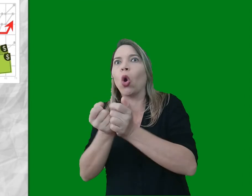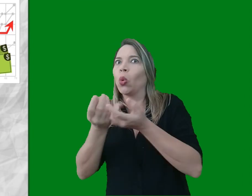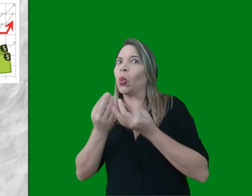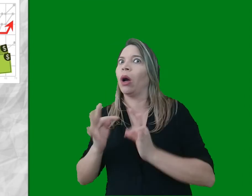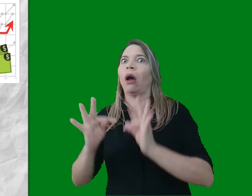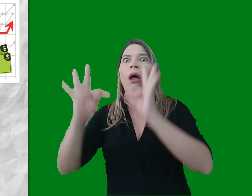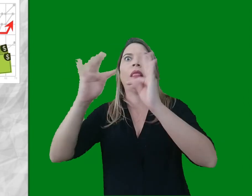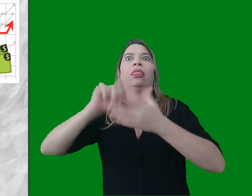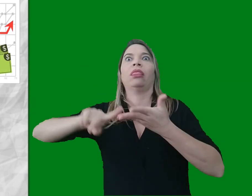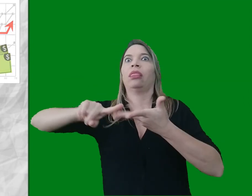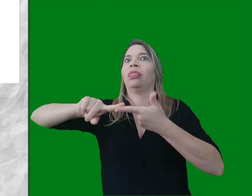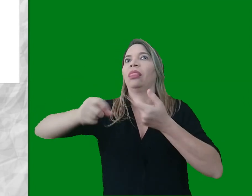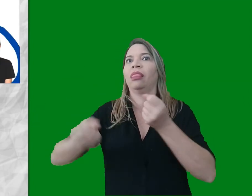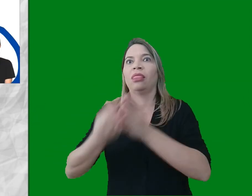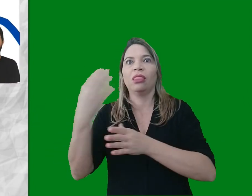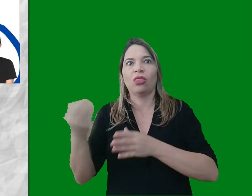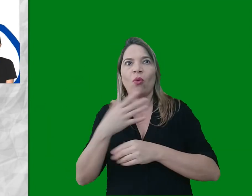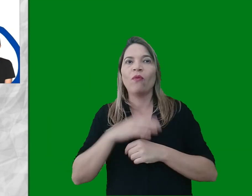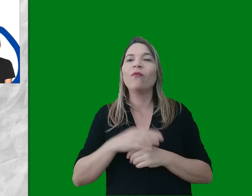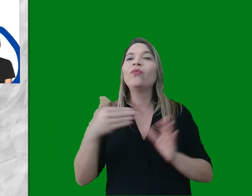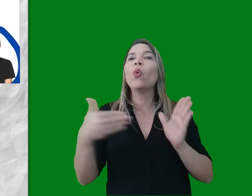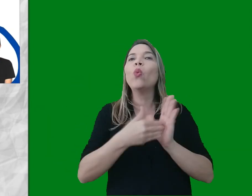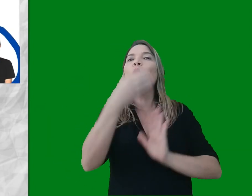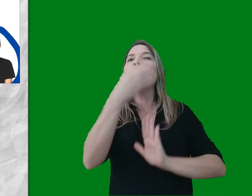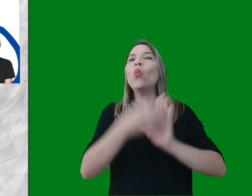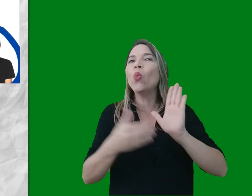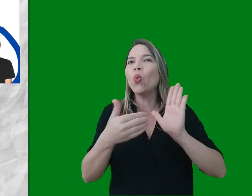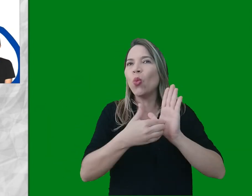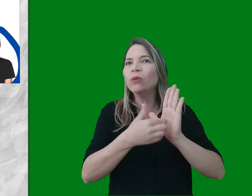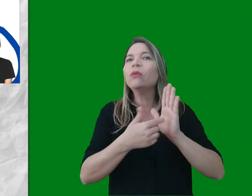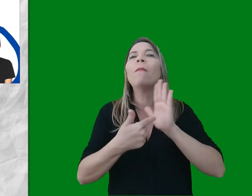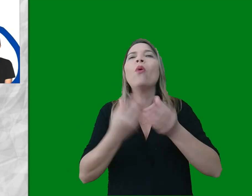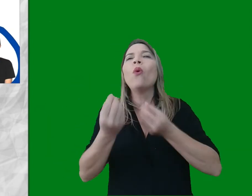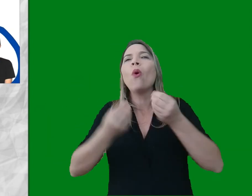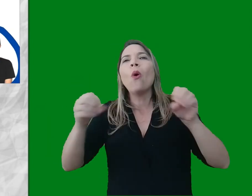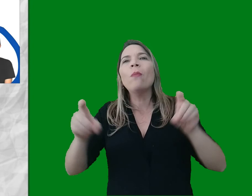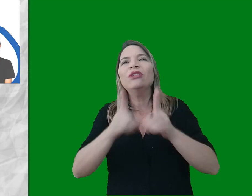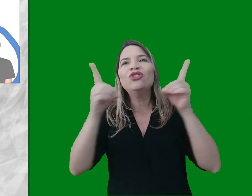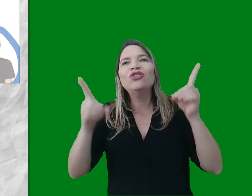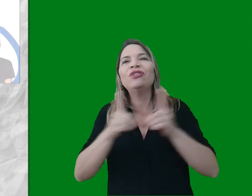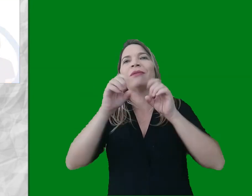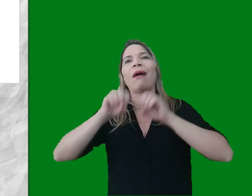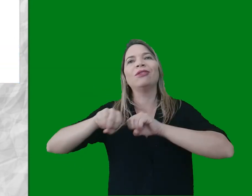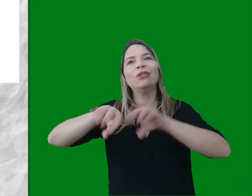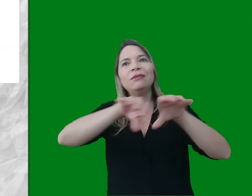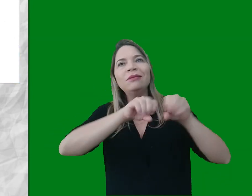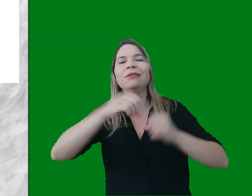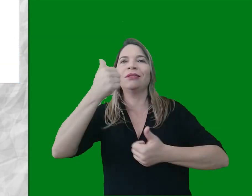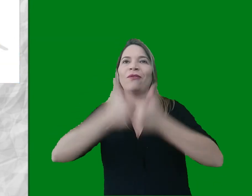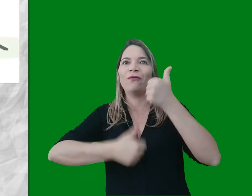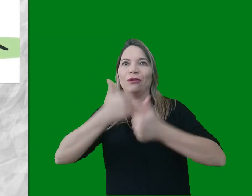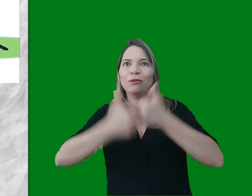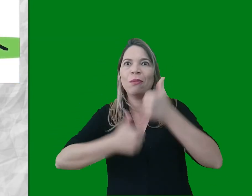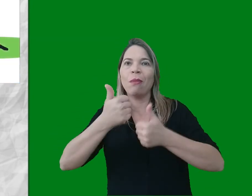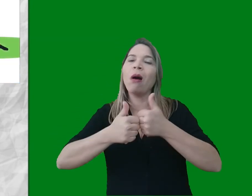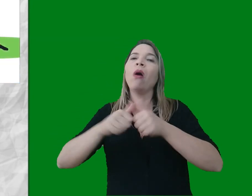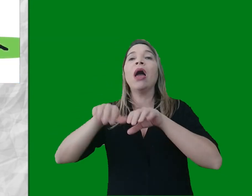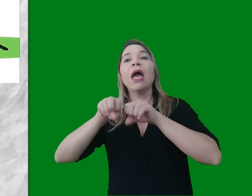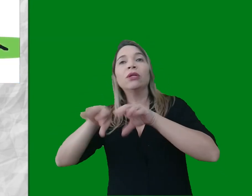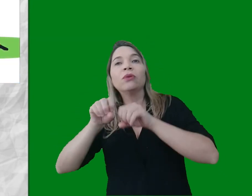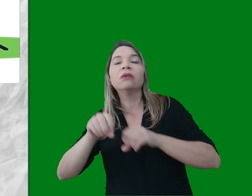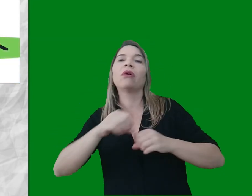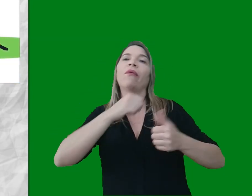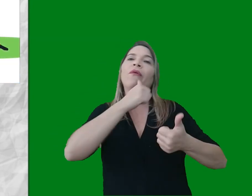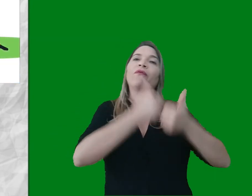origens e finalidades. No último capítulo, Aspectos didáticos pedagógicos no ensino do futebol, a relação entre educação e futebol é